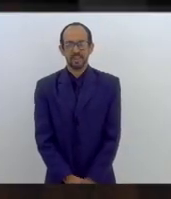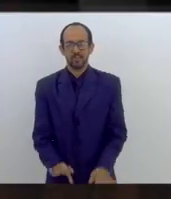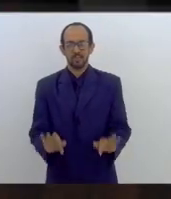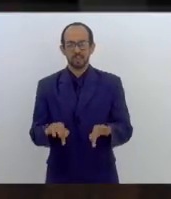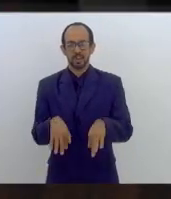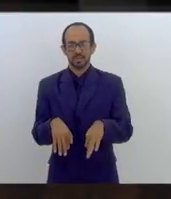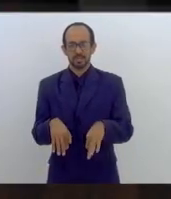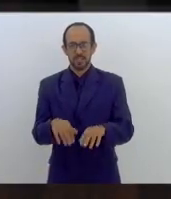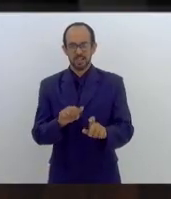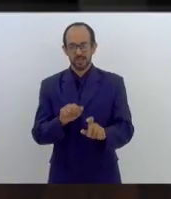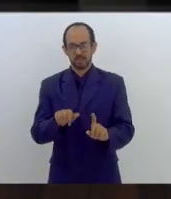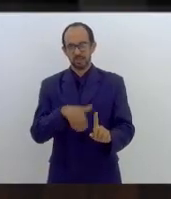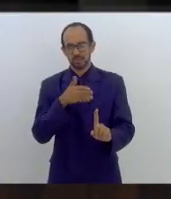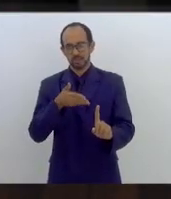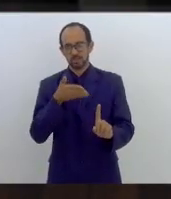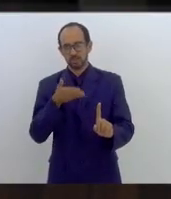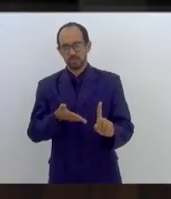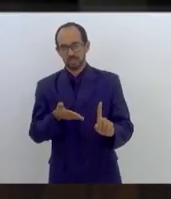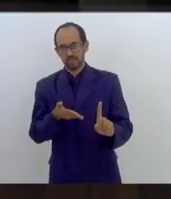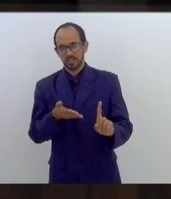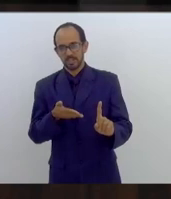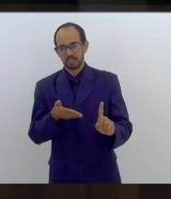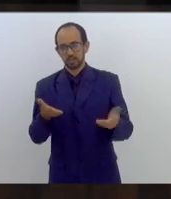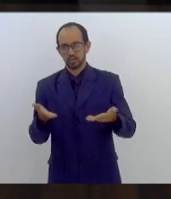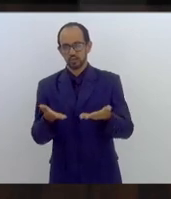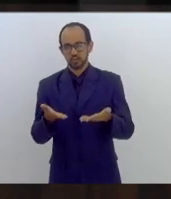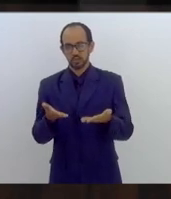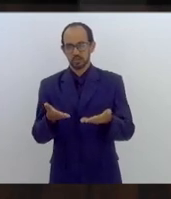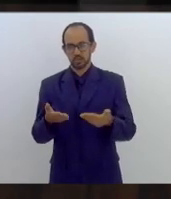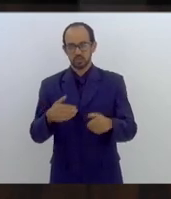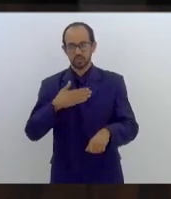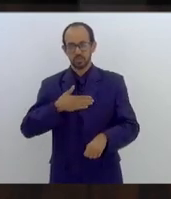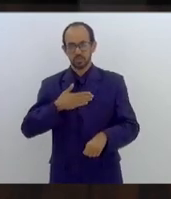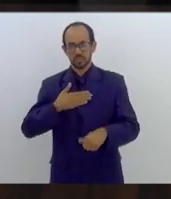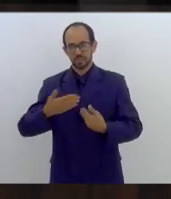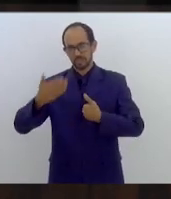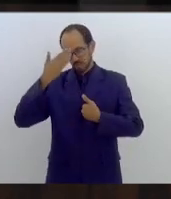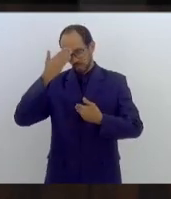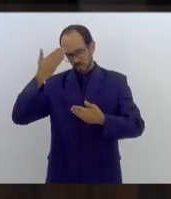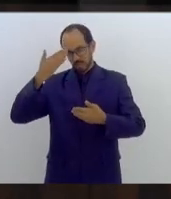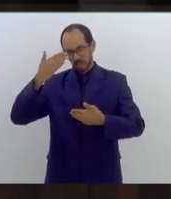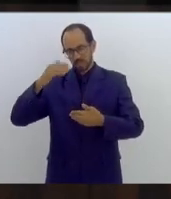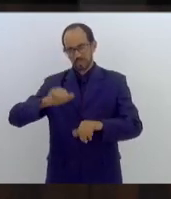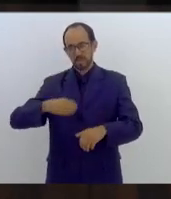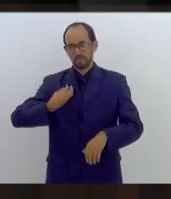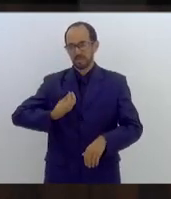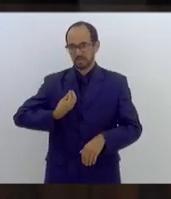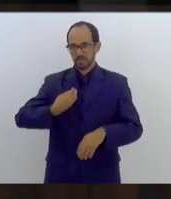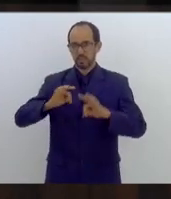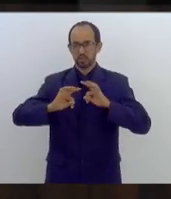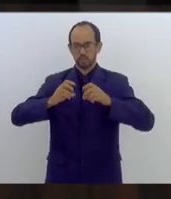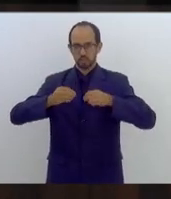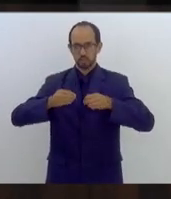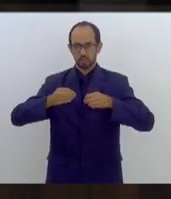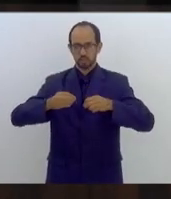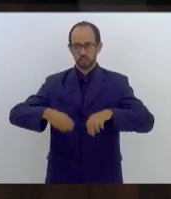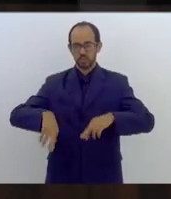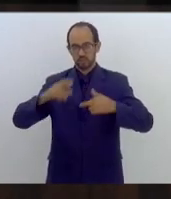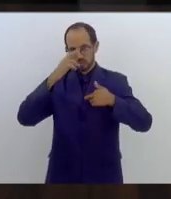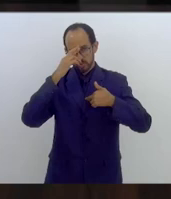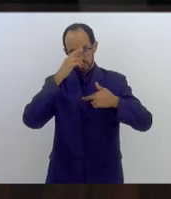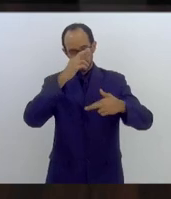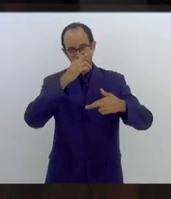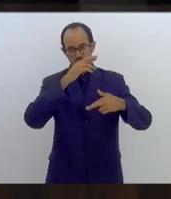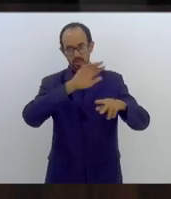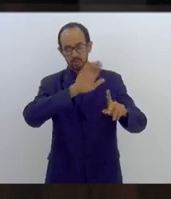Finalizando a sessão solene, gostaria de agradecer a presença de todas e todos, reiterar o nosso respeito e admiração ao